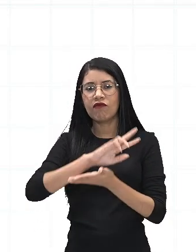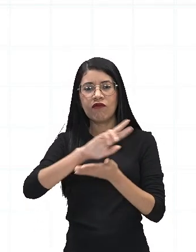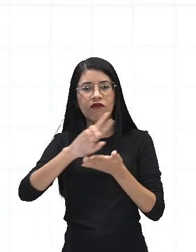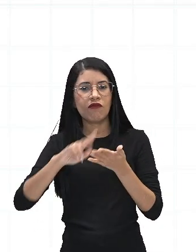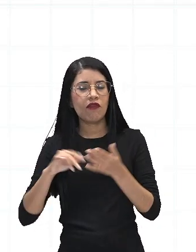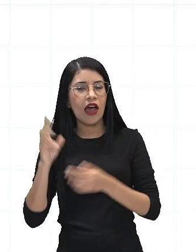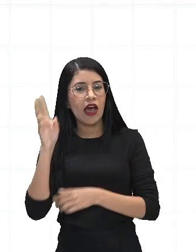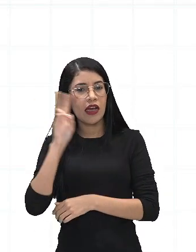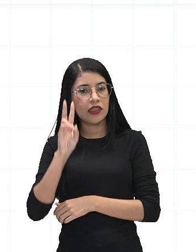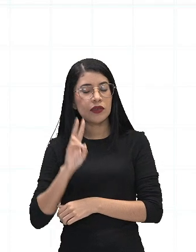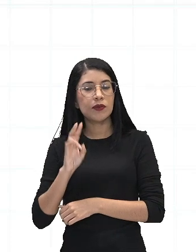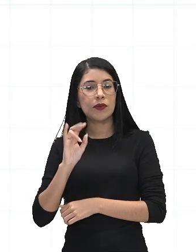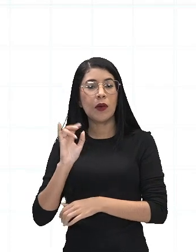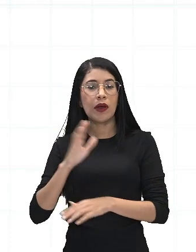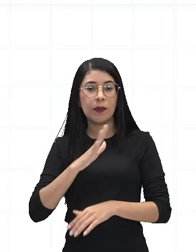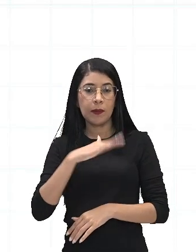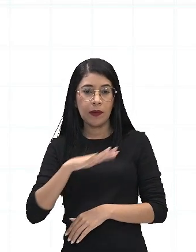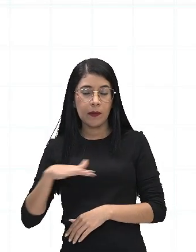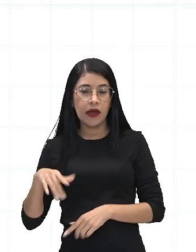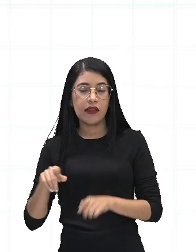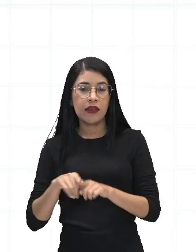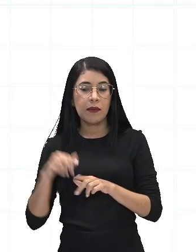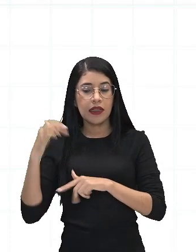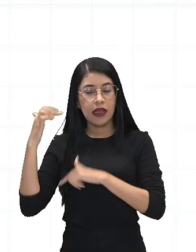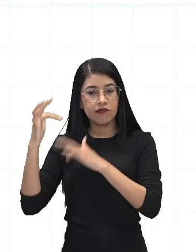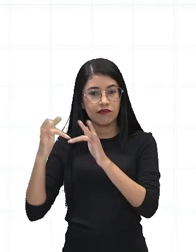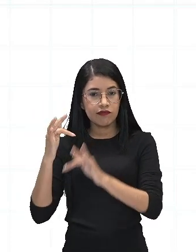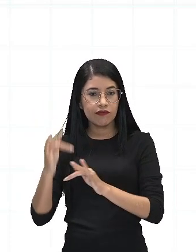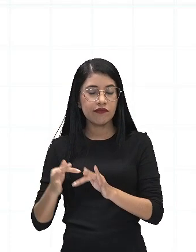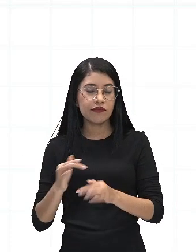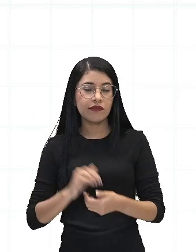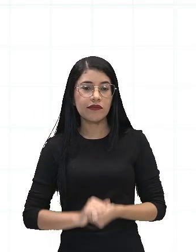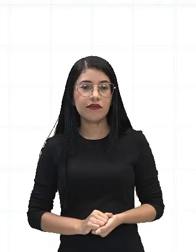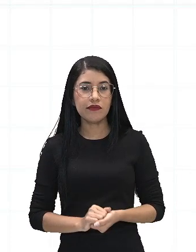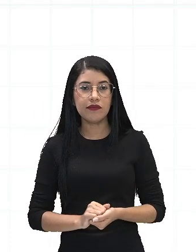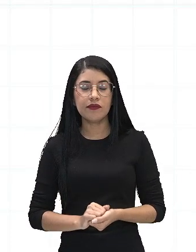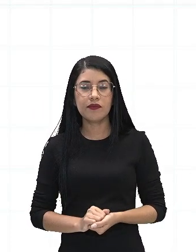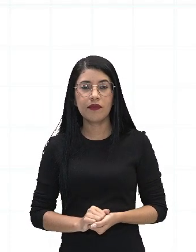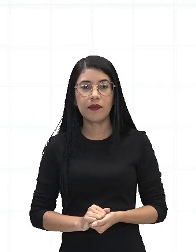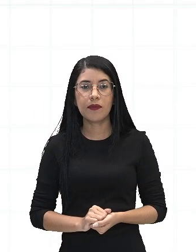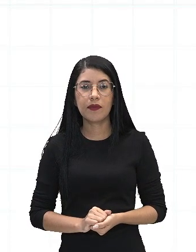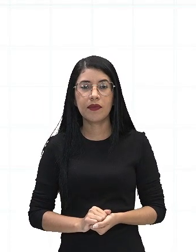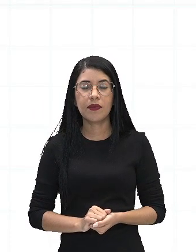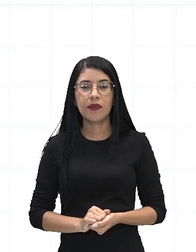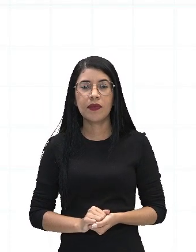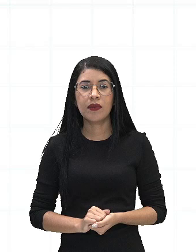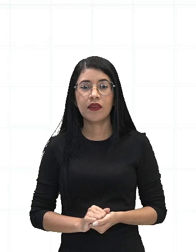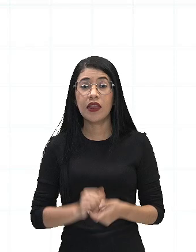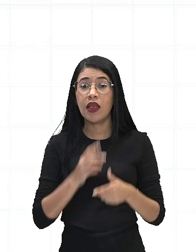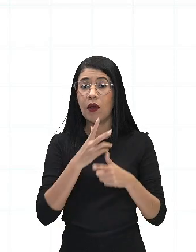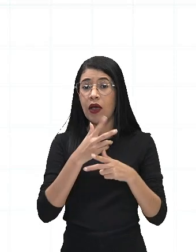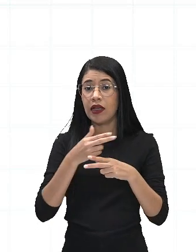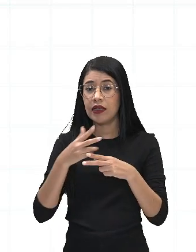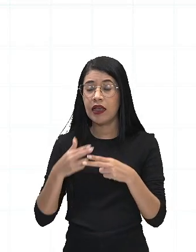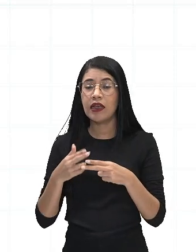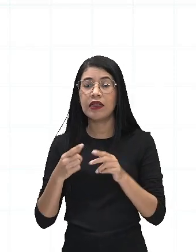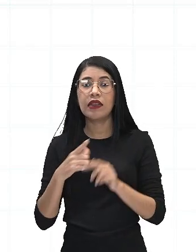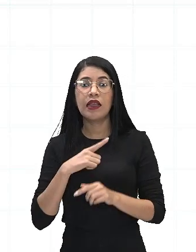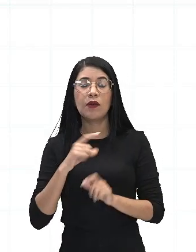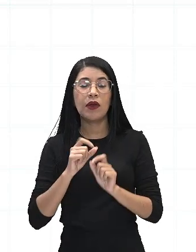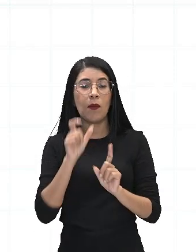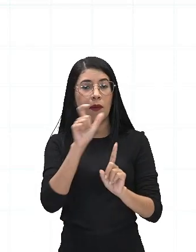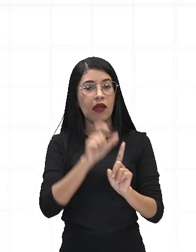histórias infantis na nossa tradição oral. Muito mais. O seriado acompanha Eric,